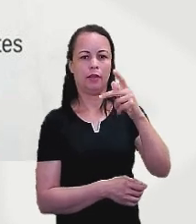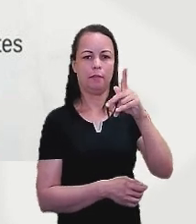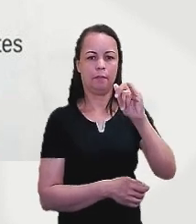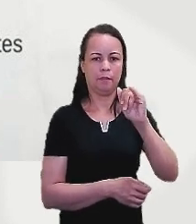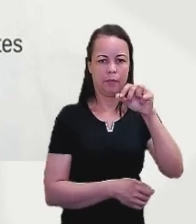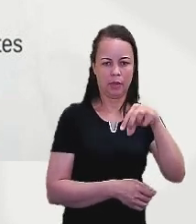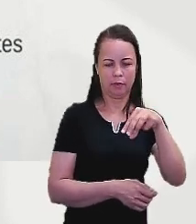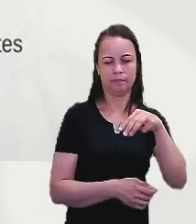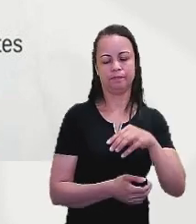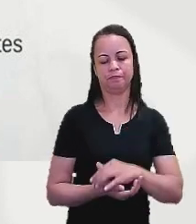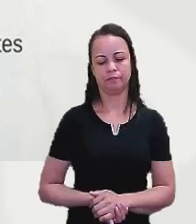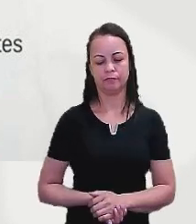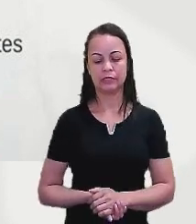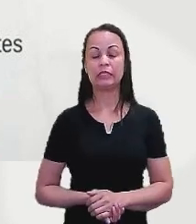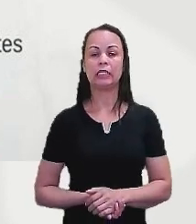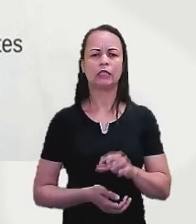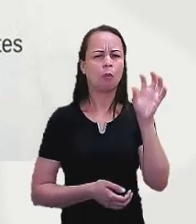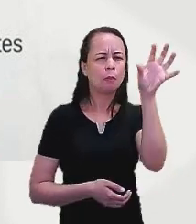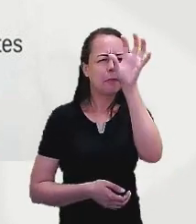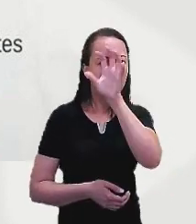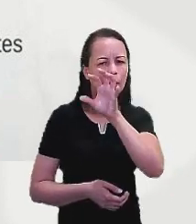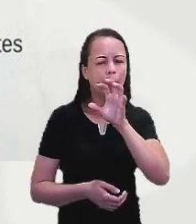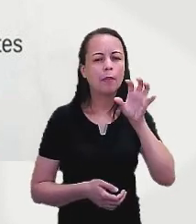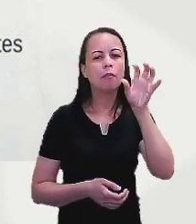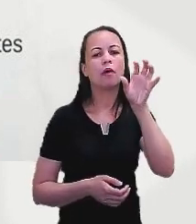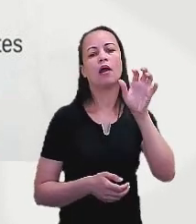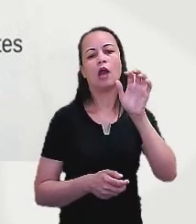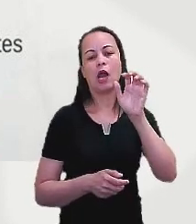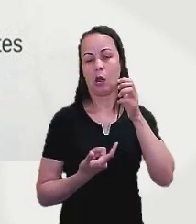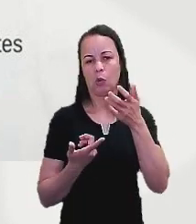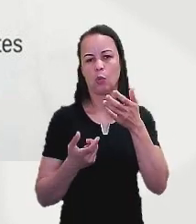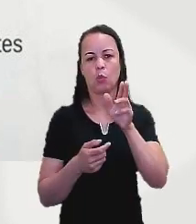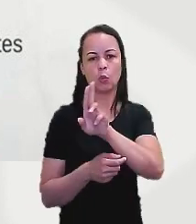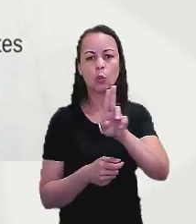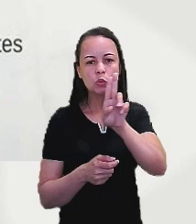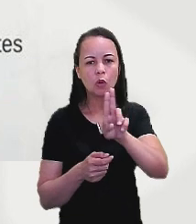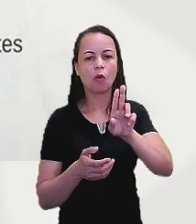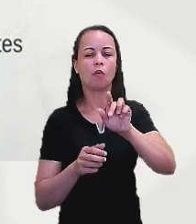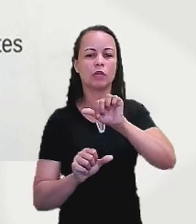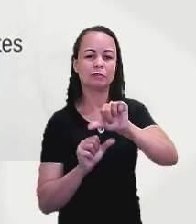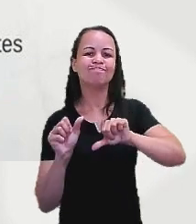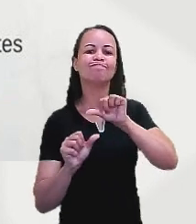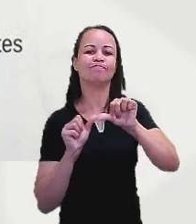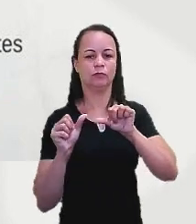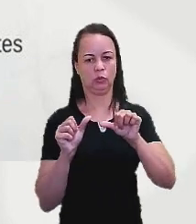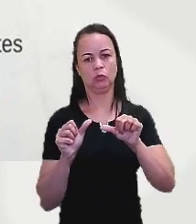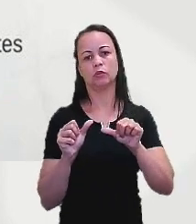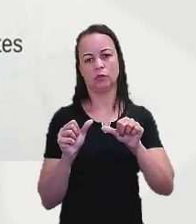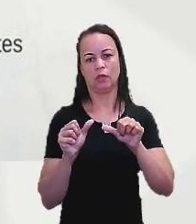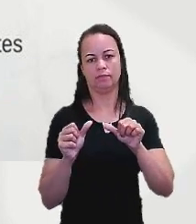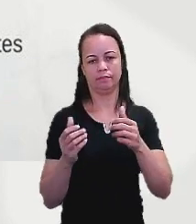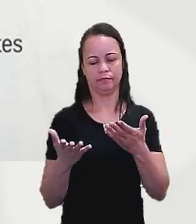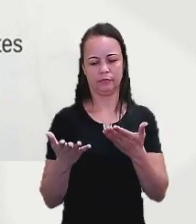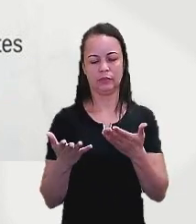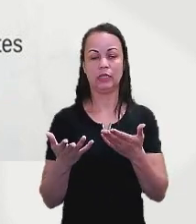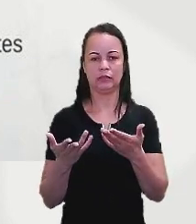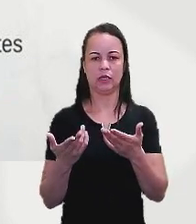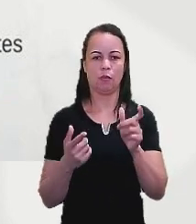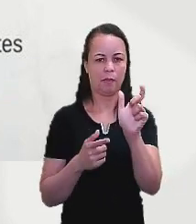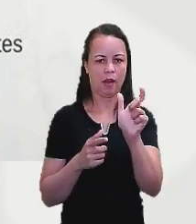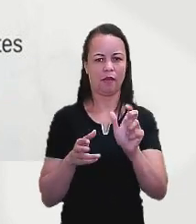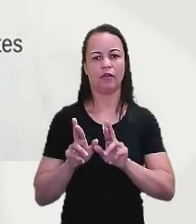geográfica, devido à região onde você está. Ela vai ser diferente a